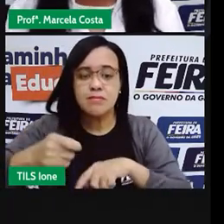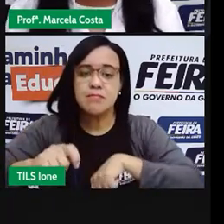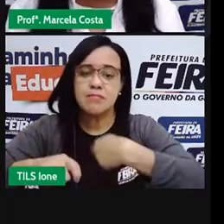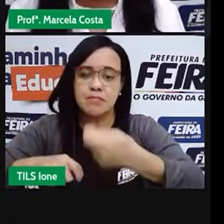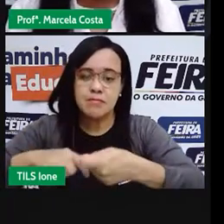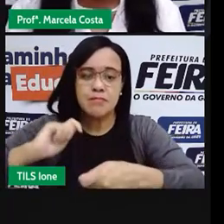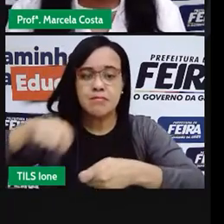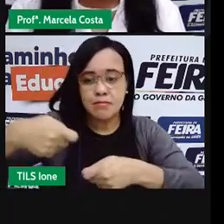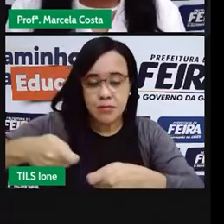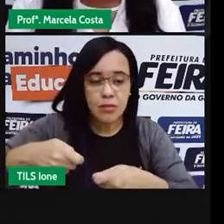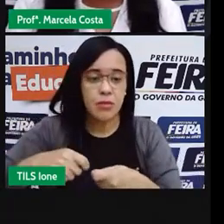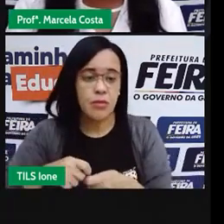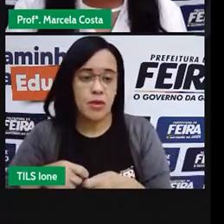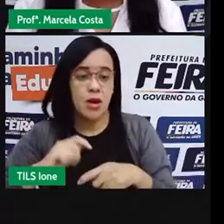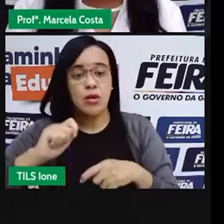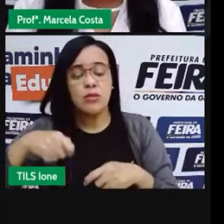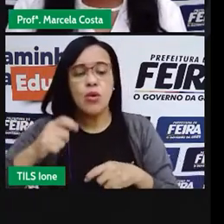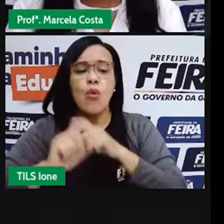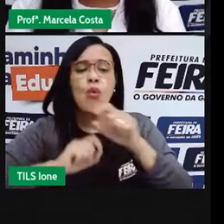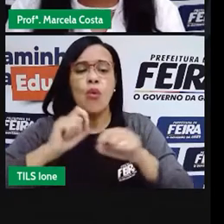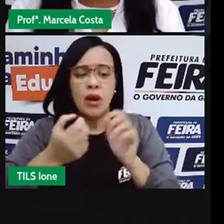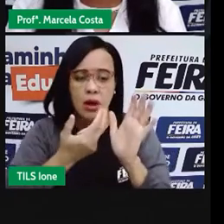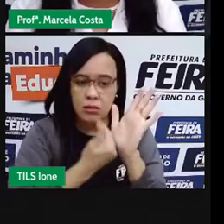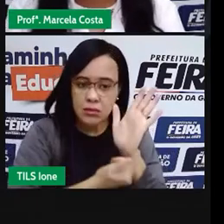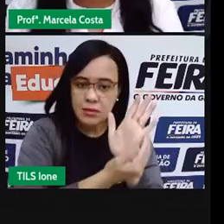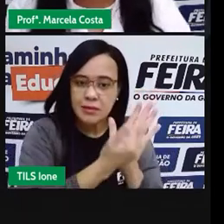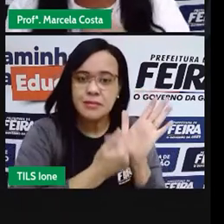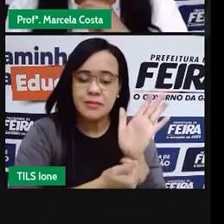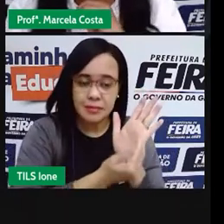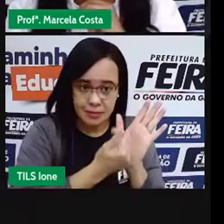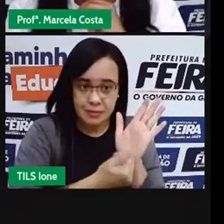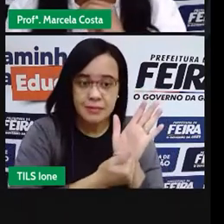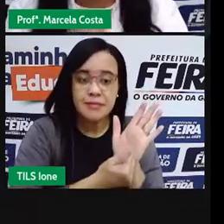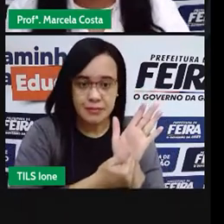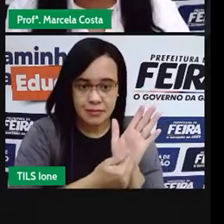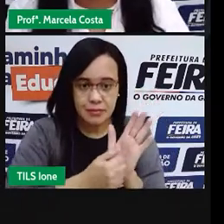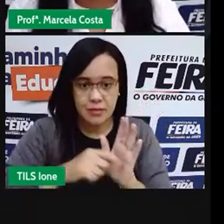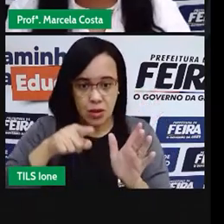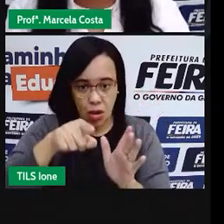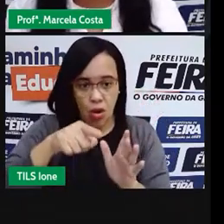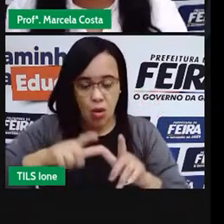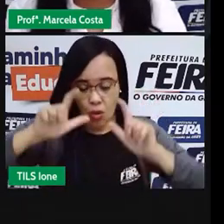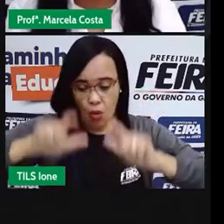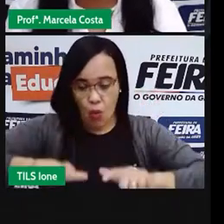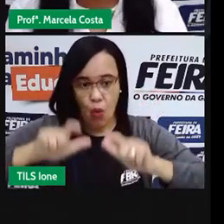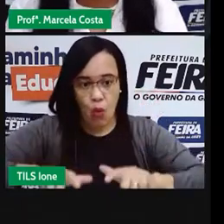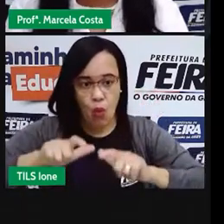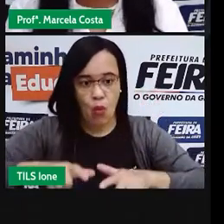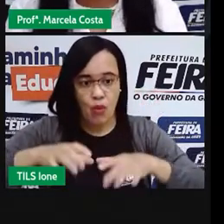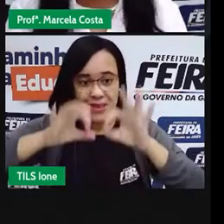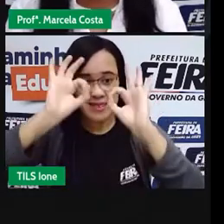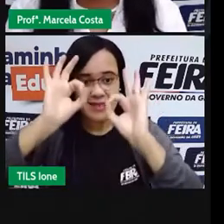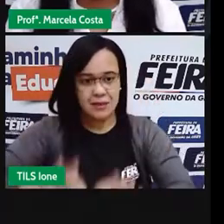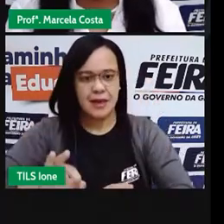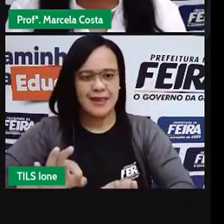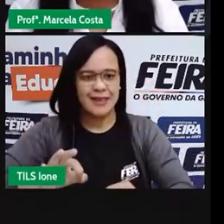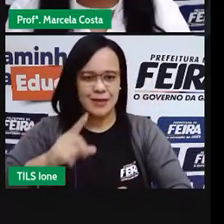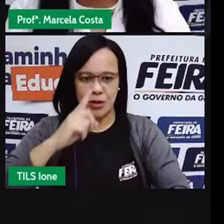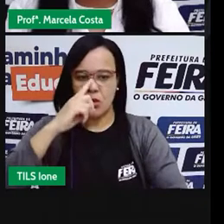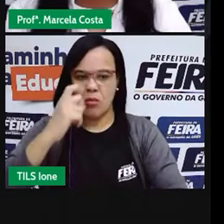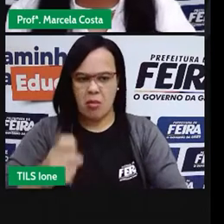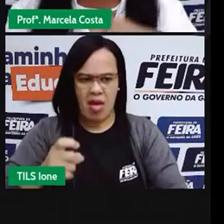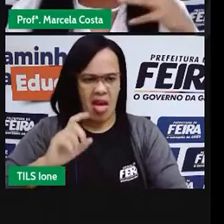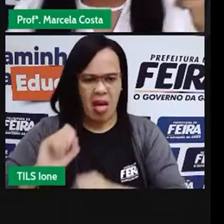é do descarte seletivo, que mostra ali que você pode usar aquela embalagem fazer o descarte